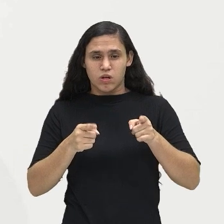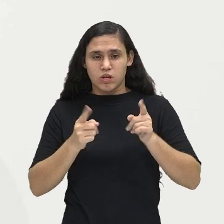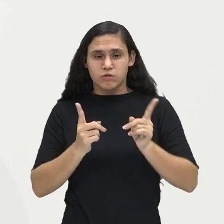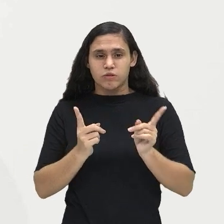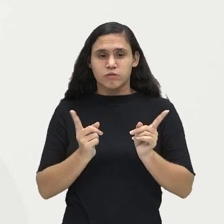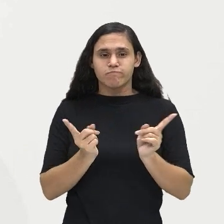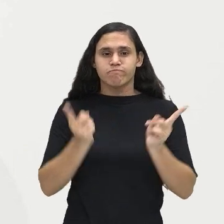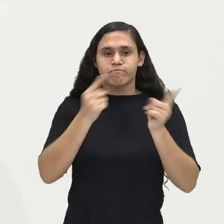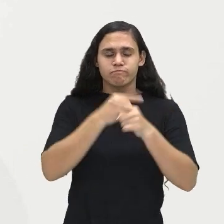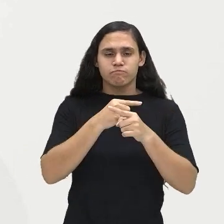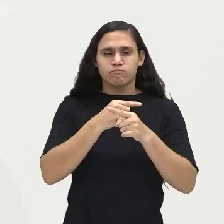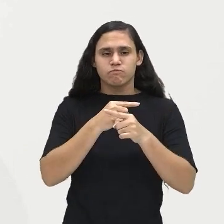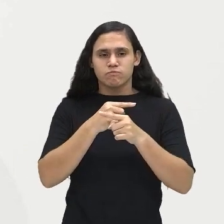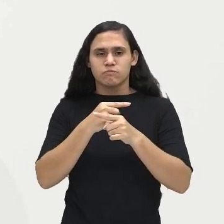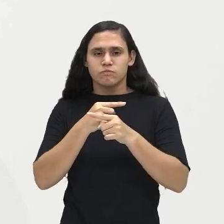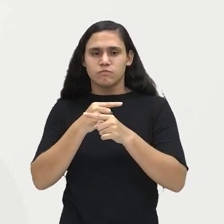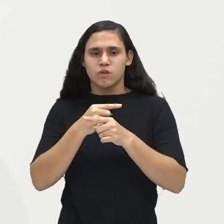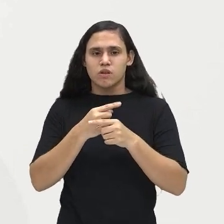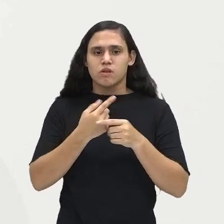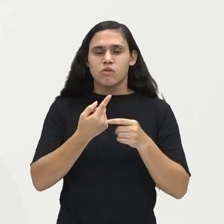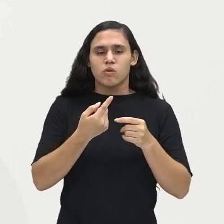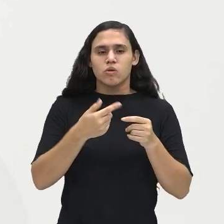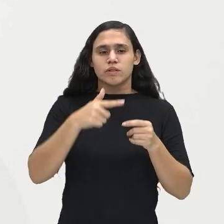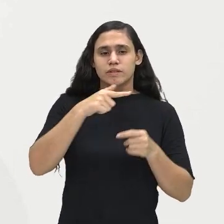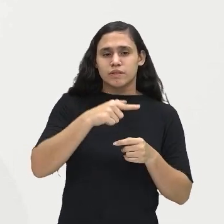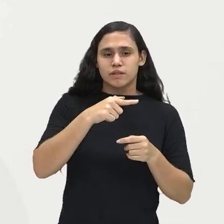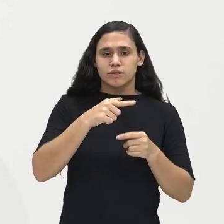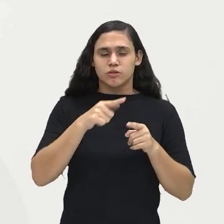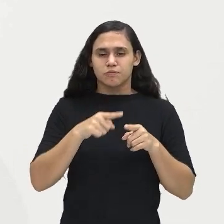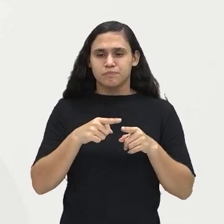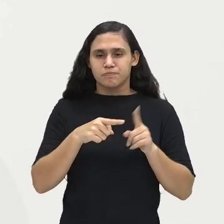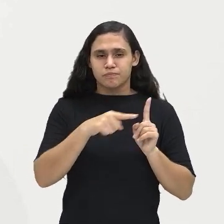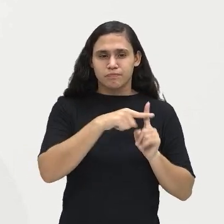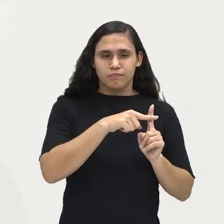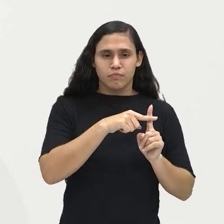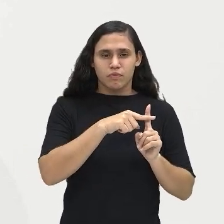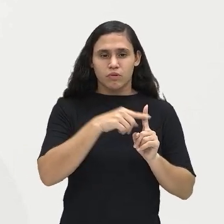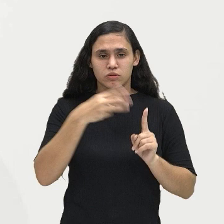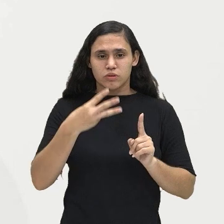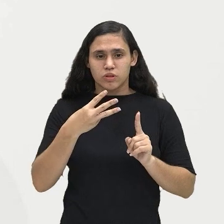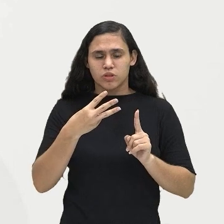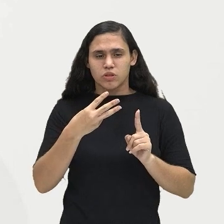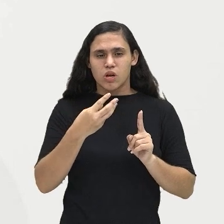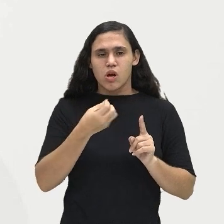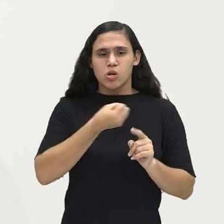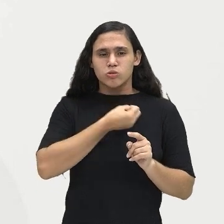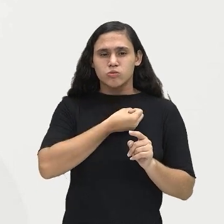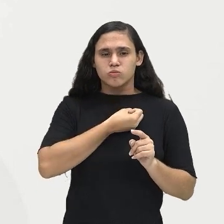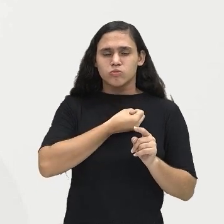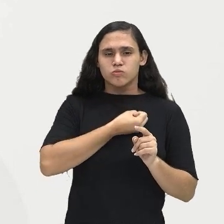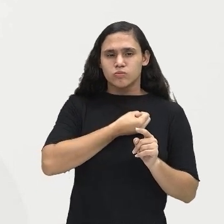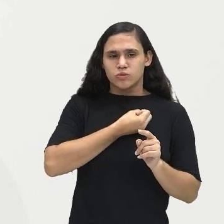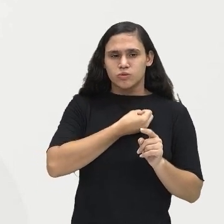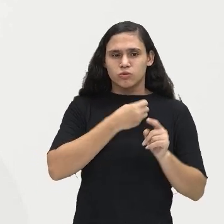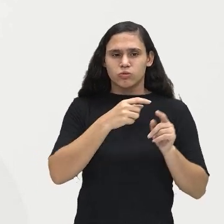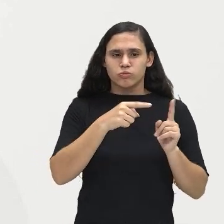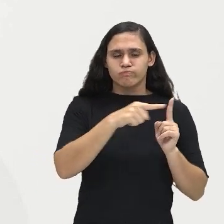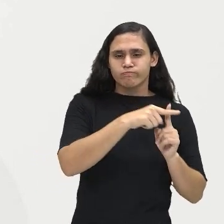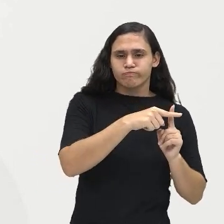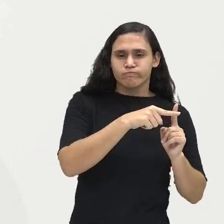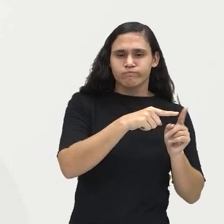Então ficou mais 3, mais 7. E mais 3, mais 7, números com sinais iguais, soma e repete o sinal. Mais 3 mais 7